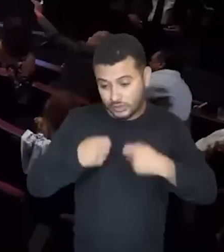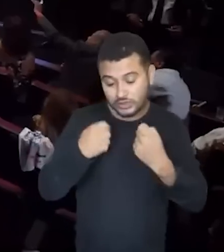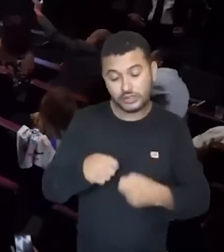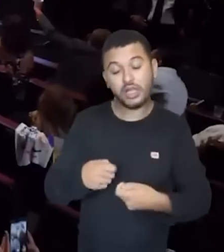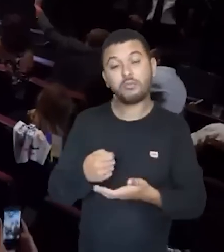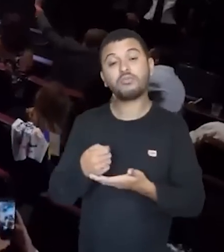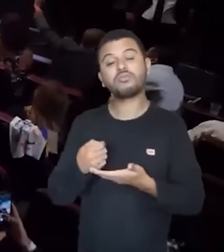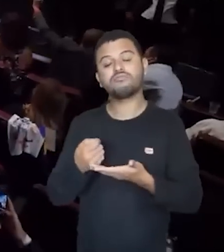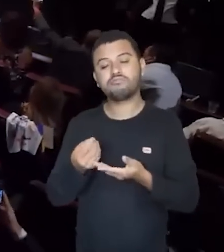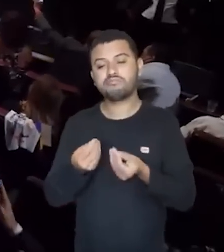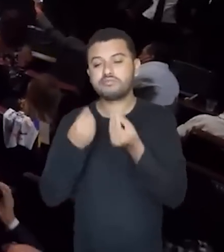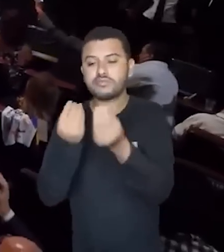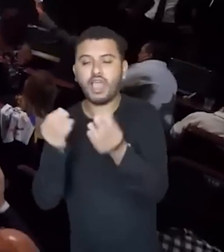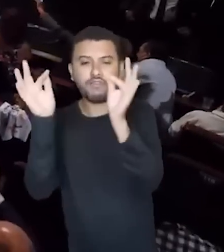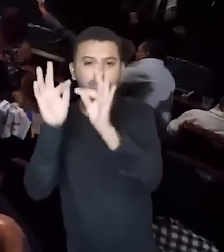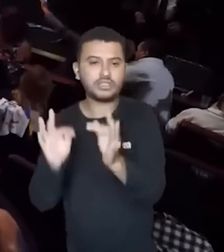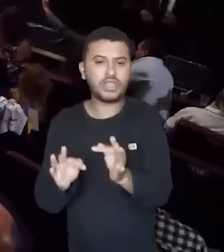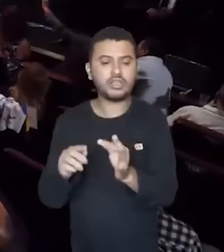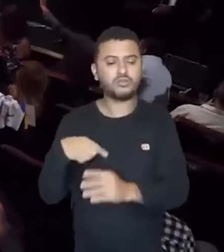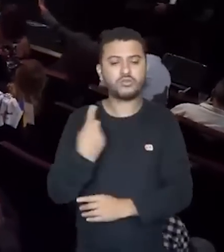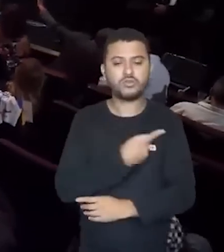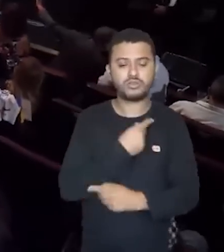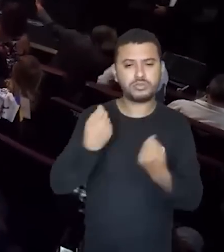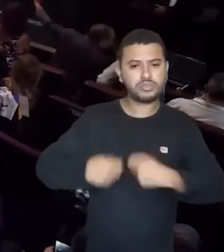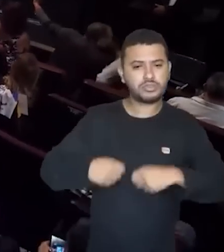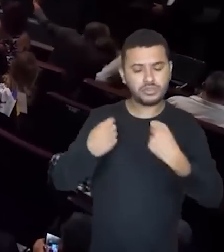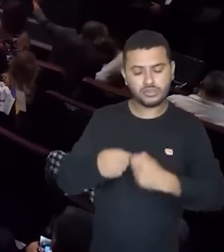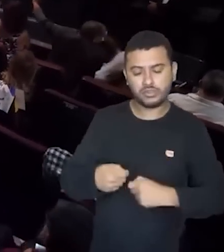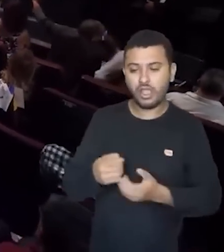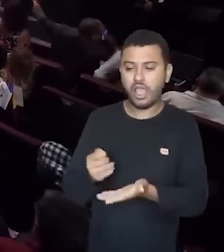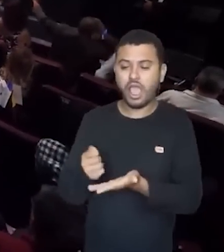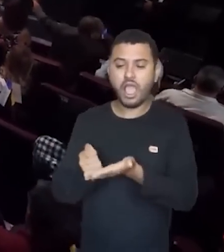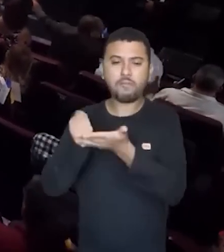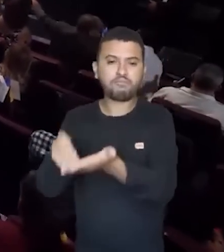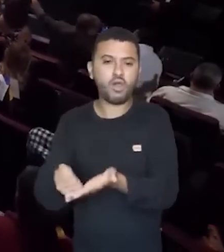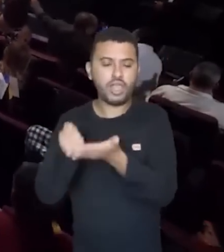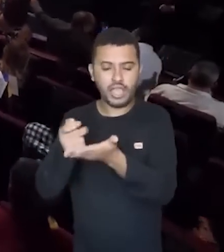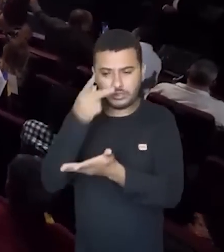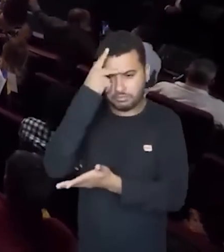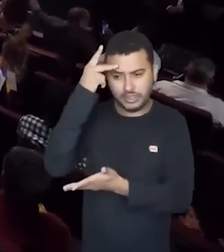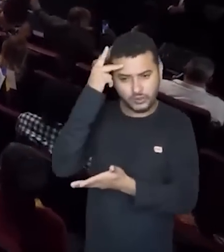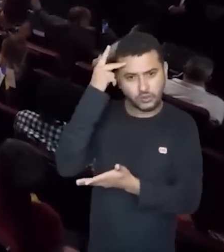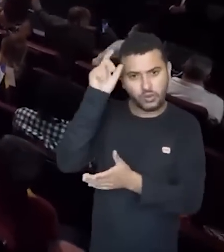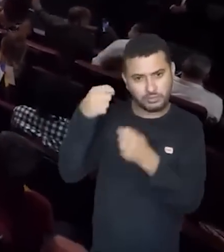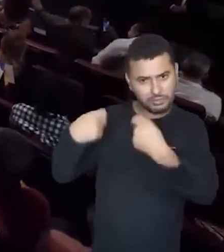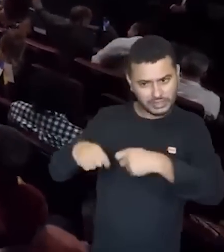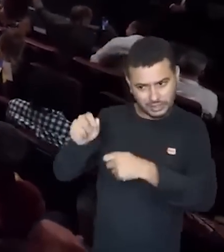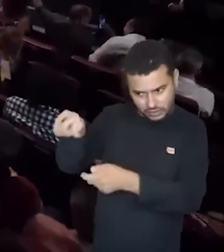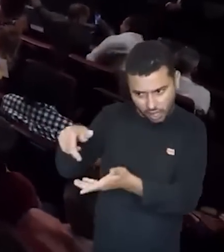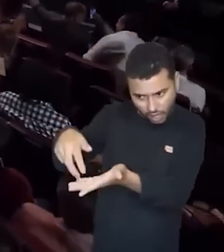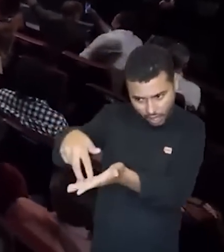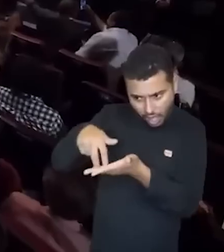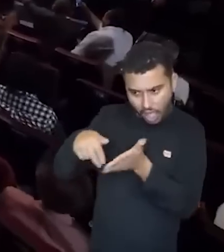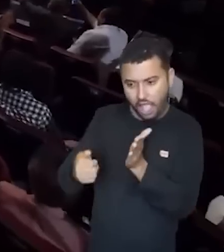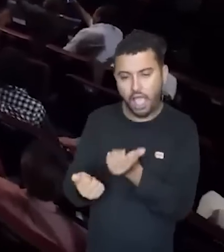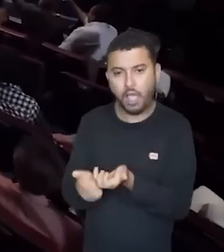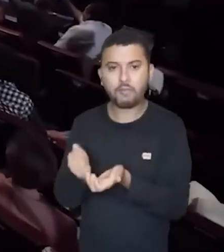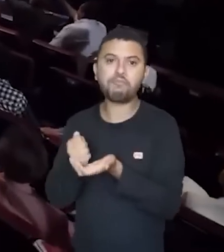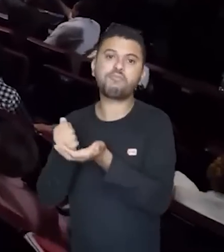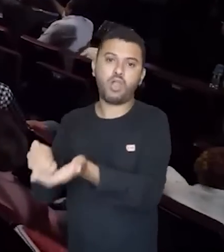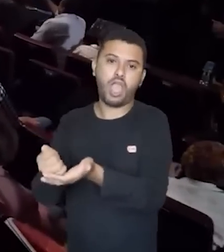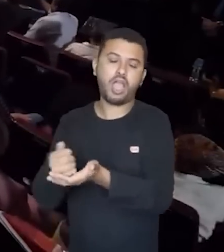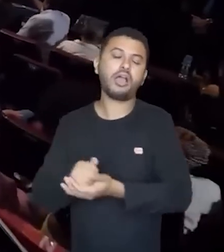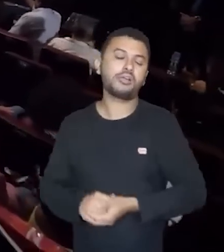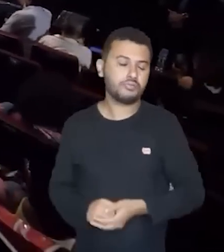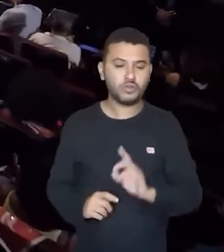felicidade. Por isso é que nós temos que estender a mão àquelas pessoas que mais necessitam da gente. Por isso é que nós temos um olhar